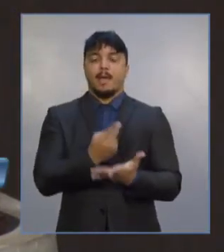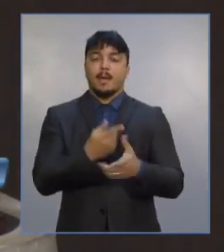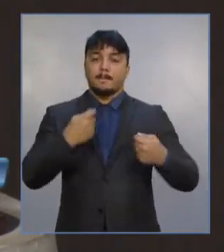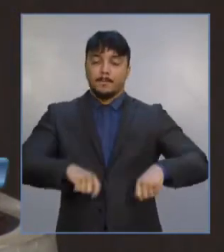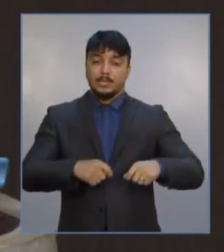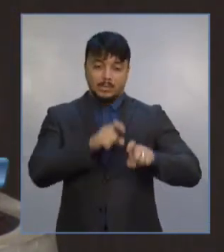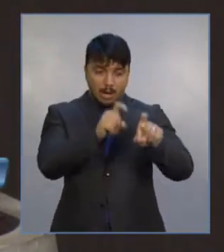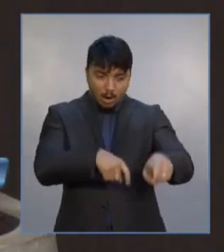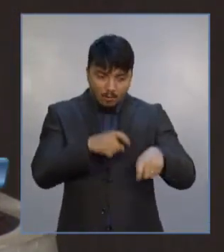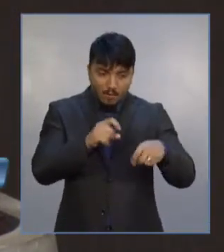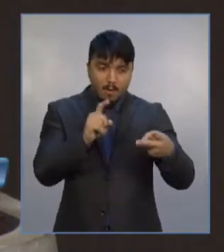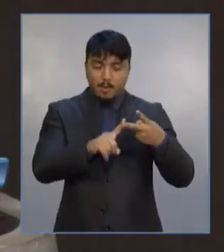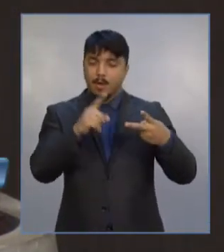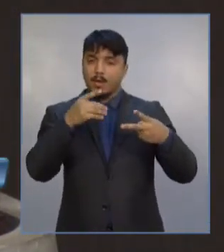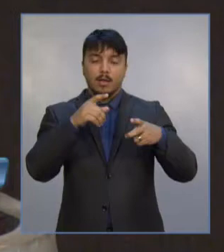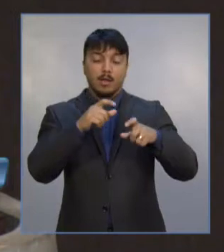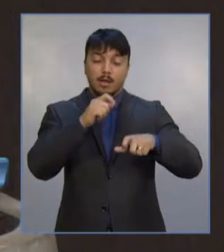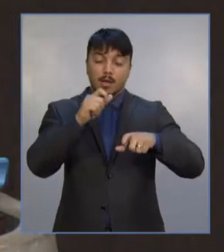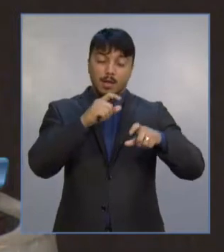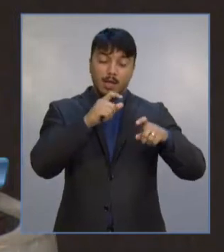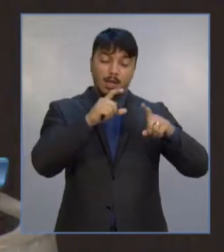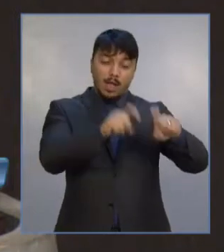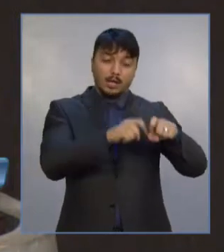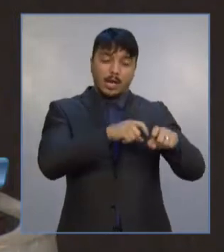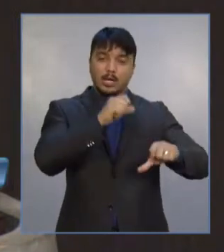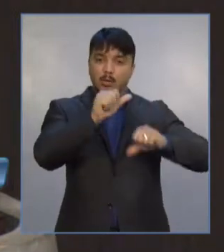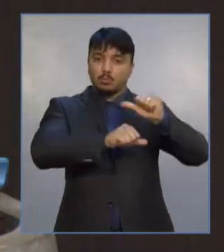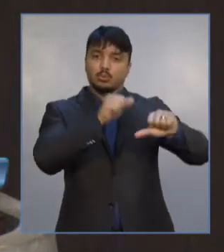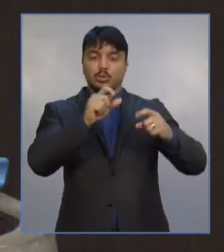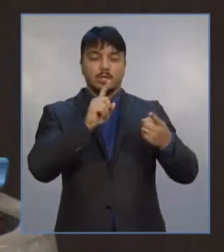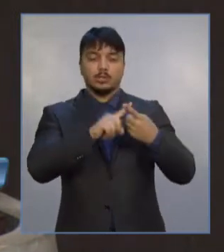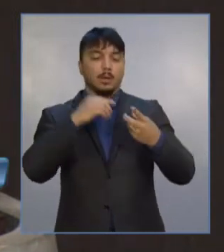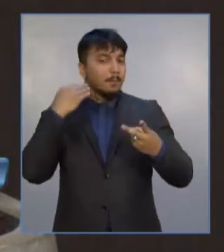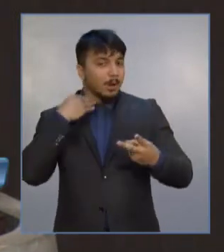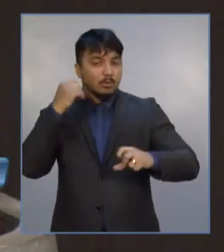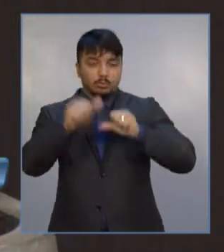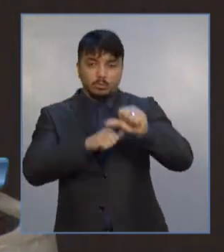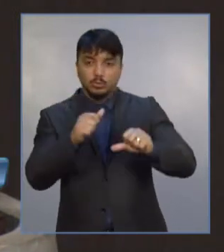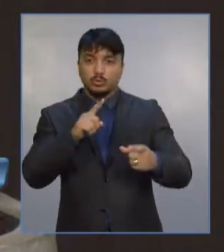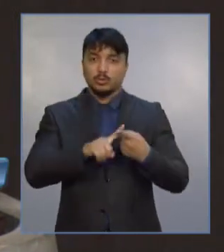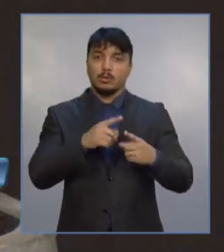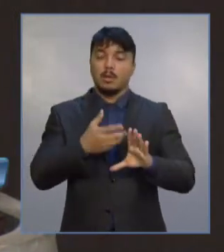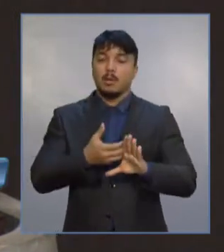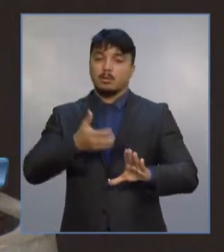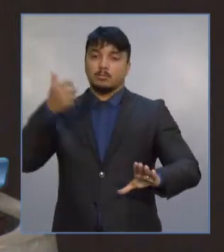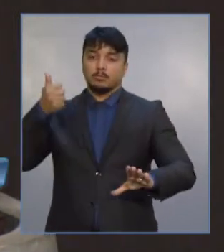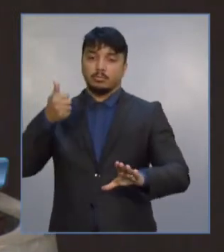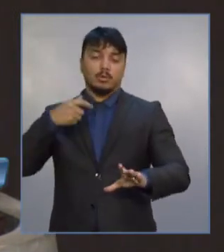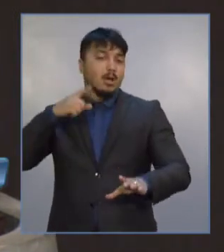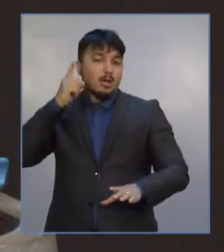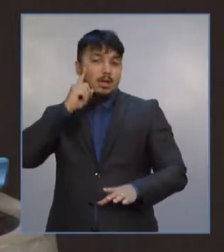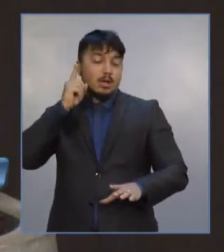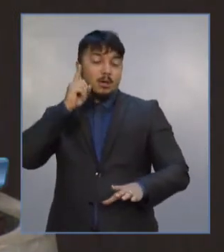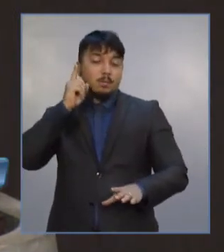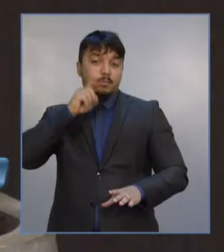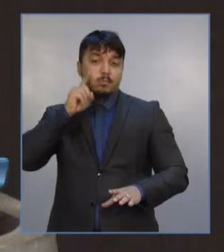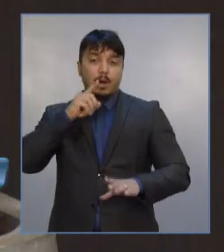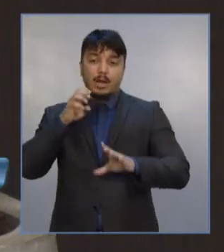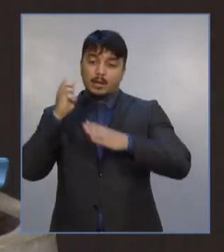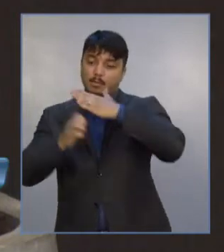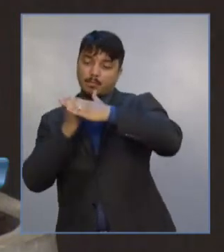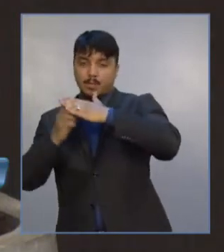reforma agrária, reforma bancária, que limitasse o envio de lucros das transnacionais para as suas matrizes. Portanto,